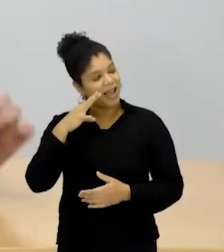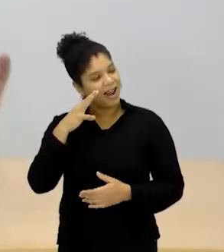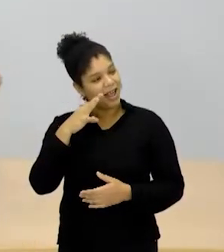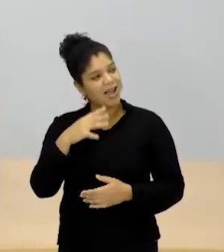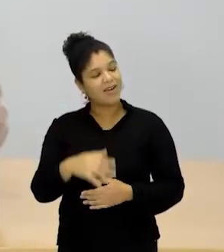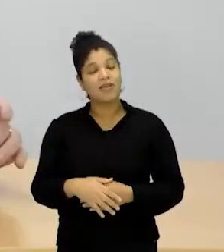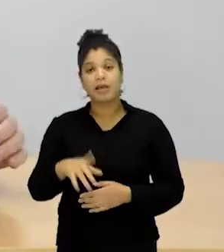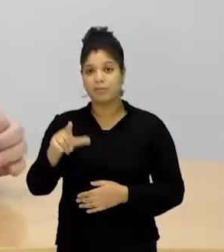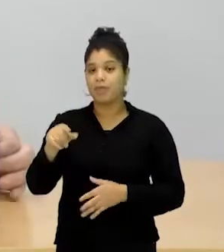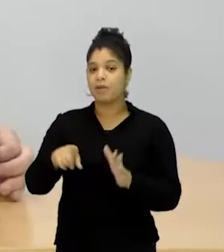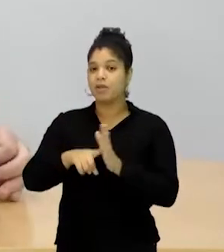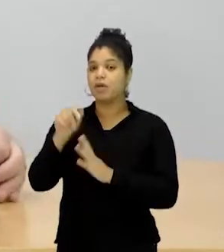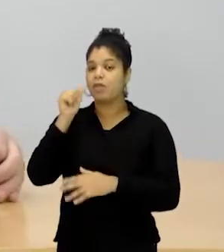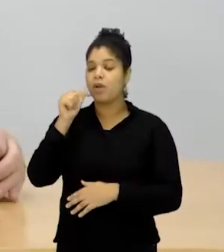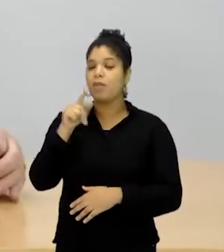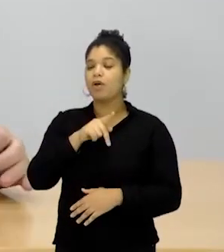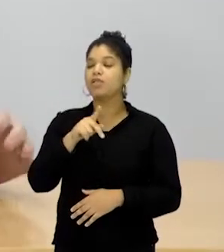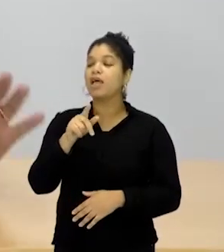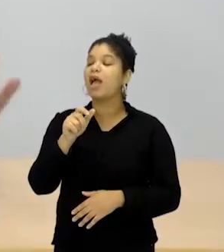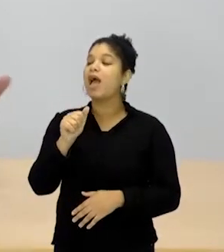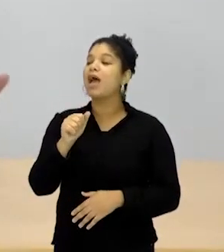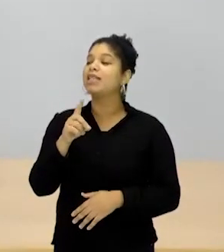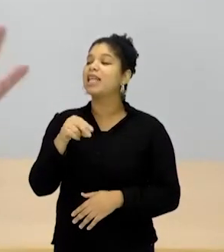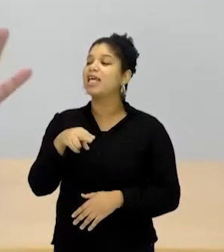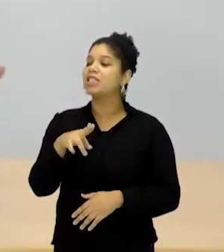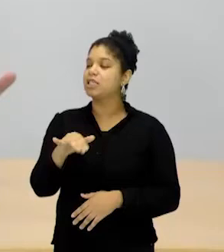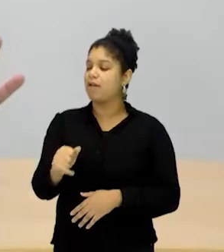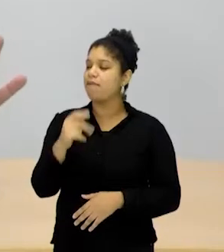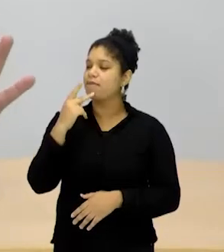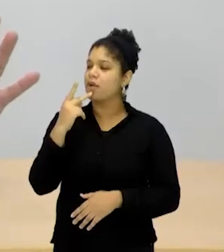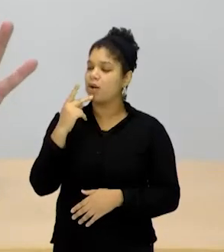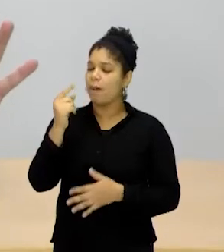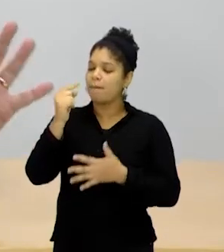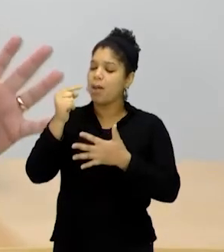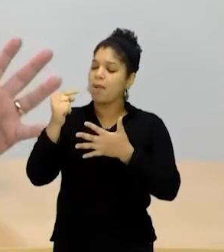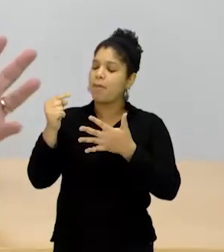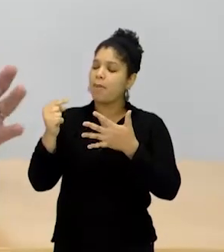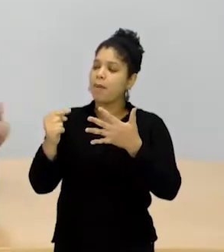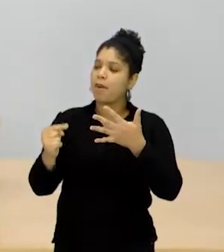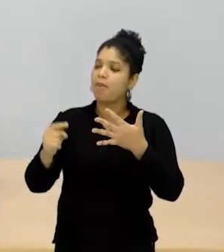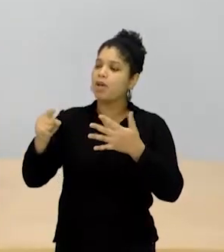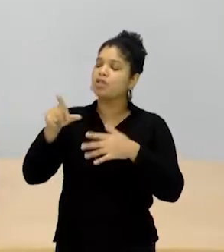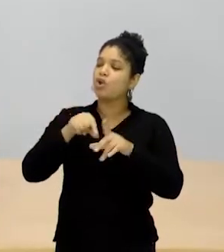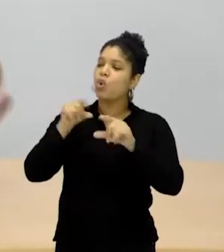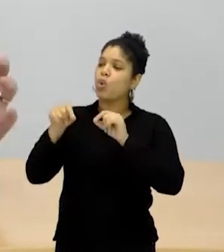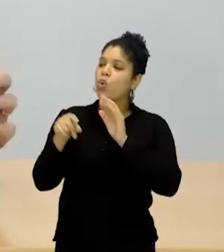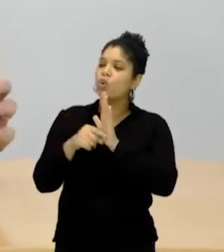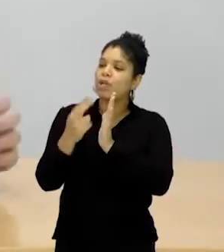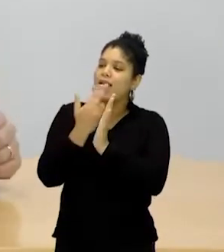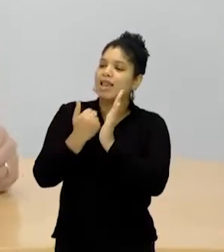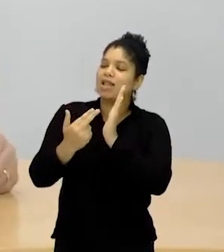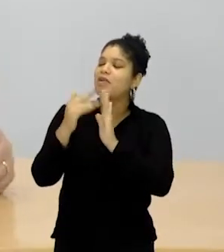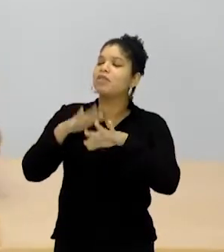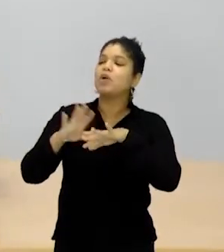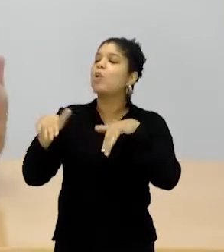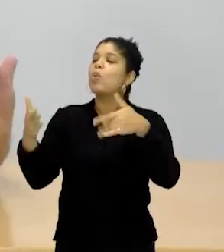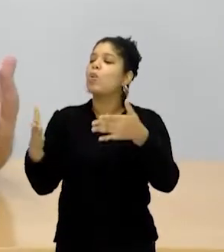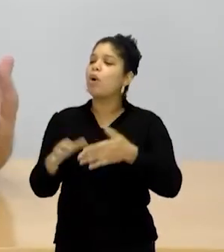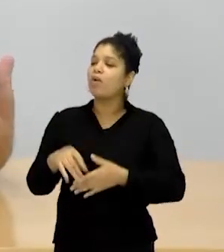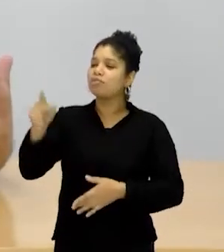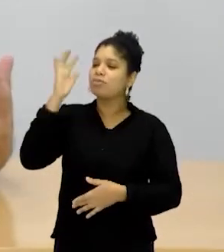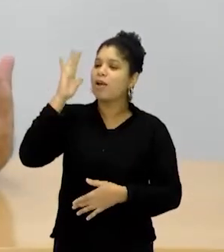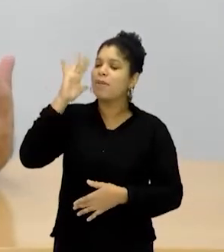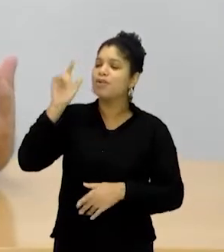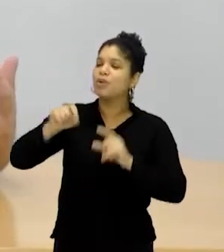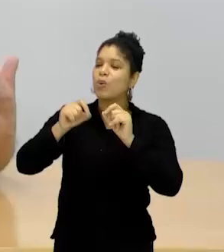Temos uma pergunta da Pro Adânia, que é quais são os critérios aí que você usa para fazer uma caricatura? O que você pensa